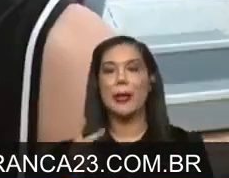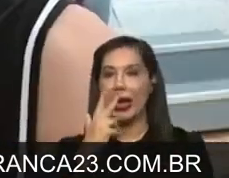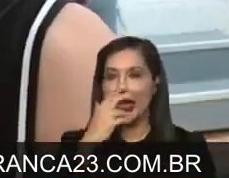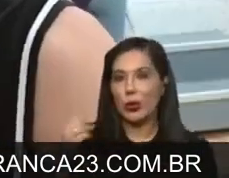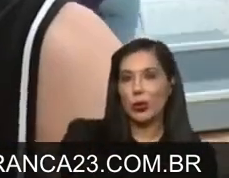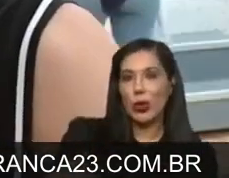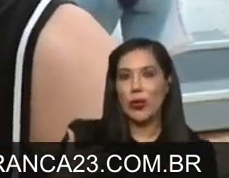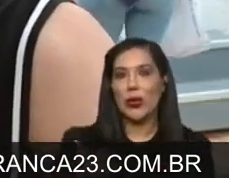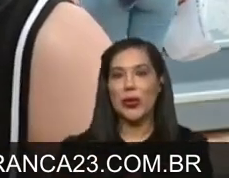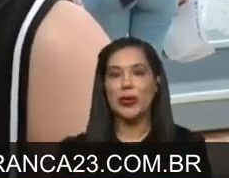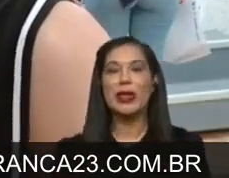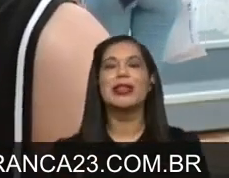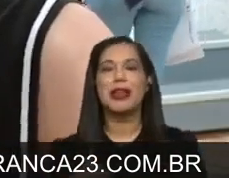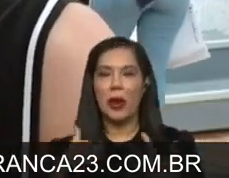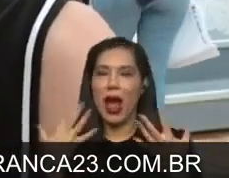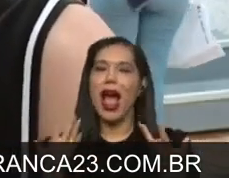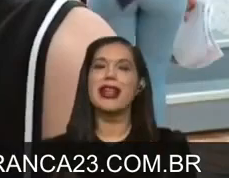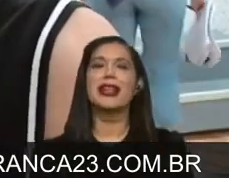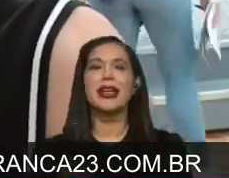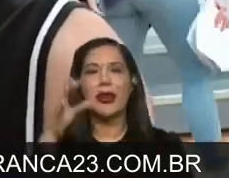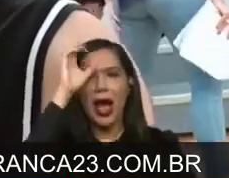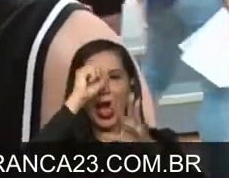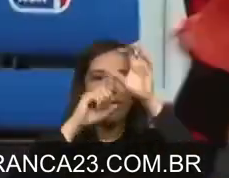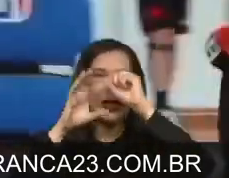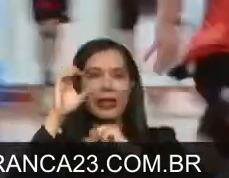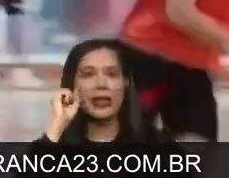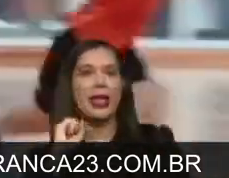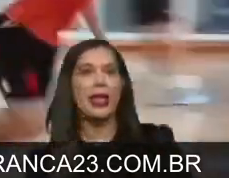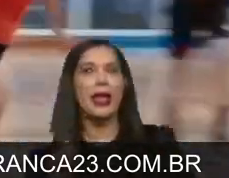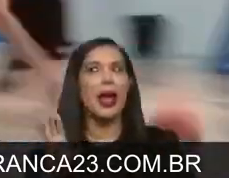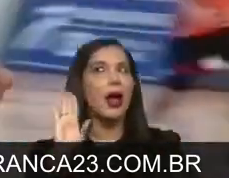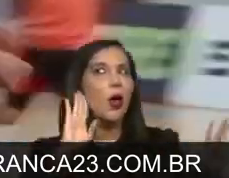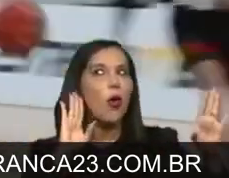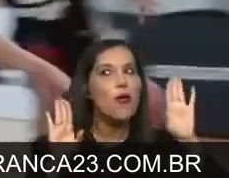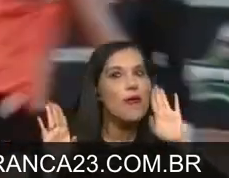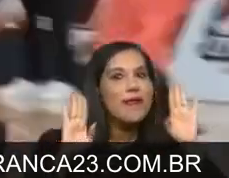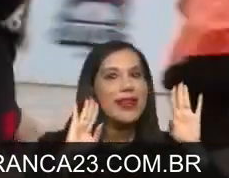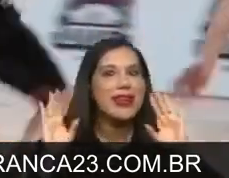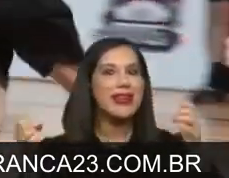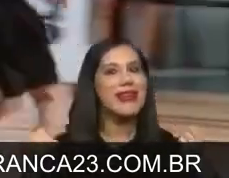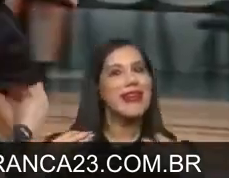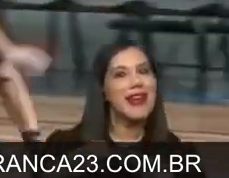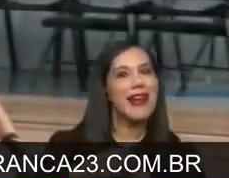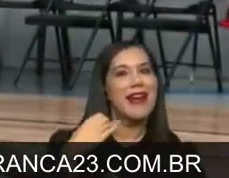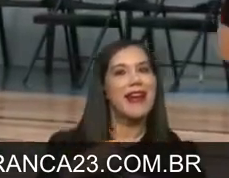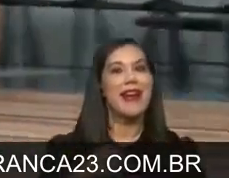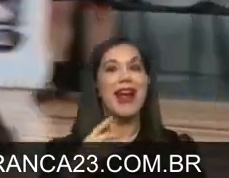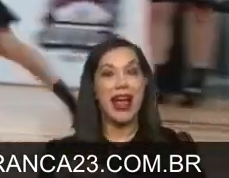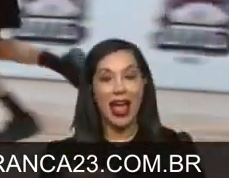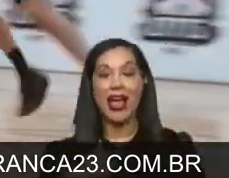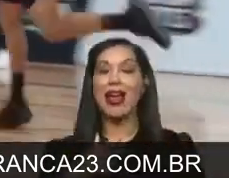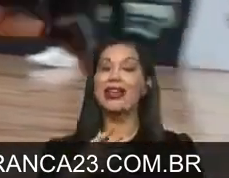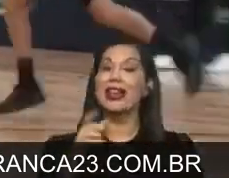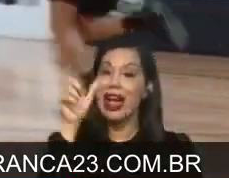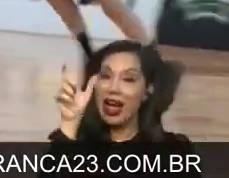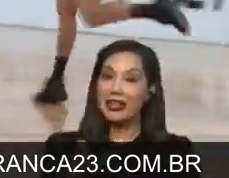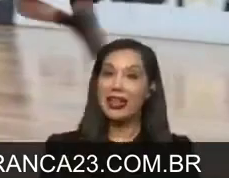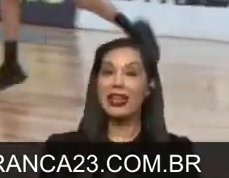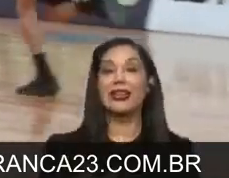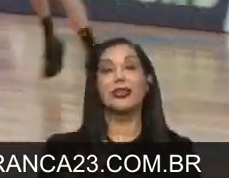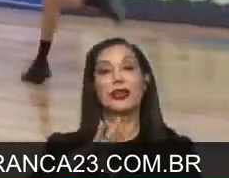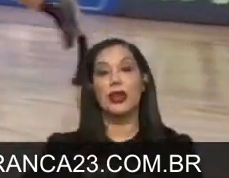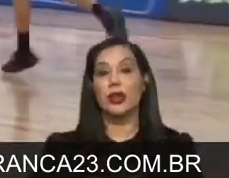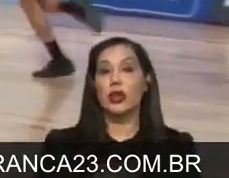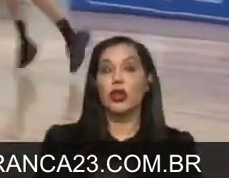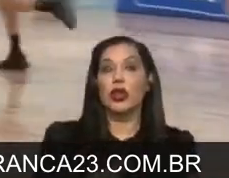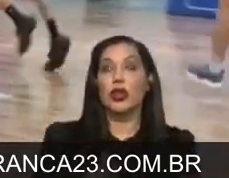eu estou sempre disposto a aprender, ouvir. O Euler é um dos 4 atletas do Vasco que são tão jovens que